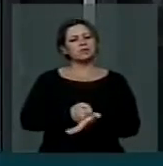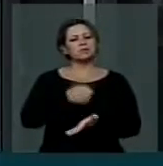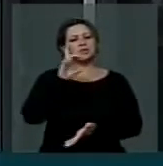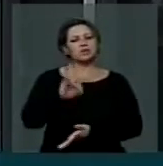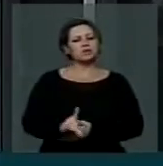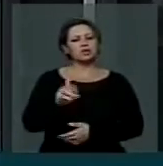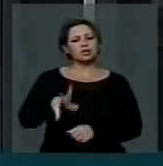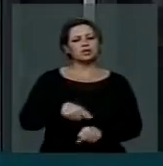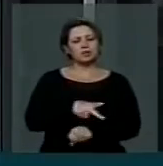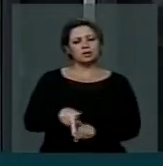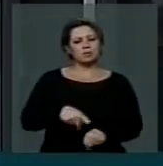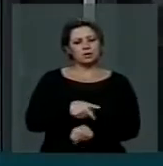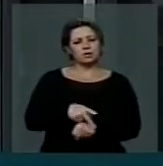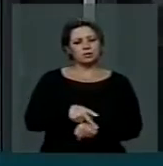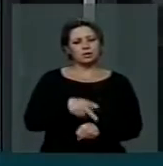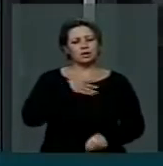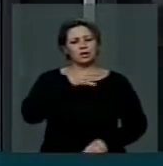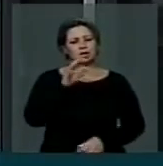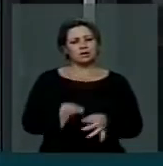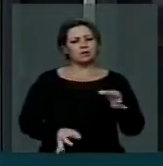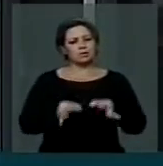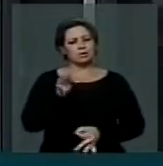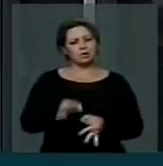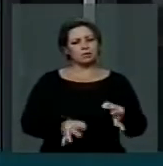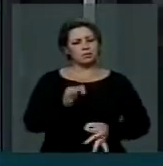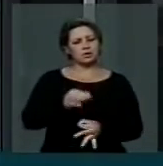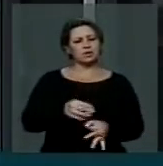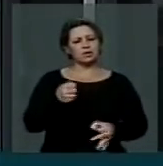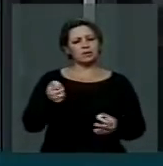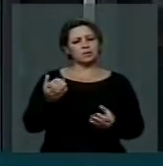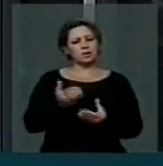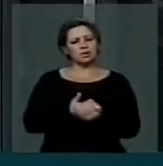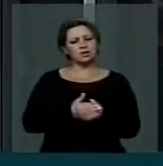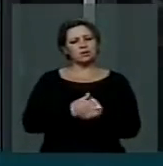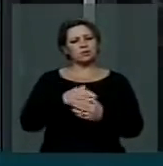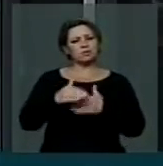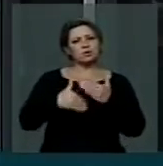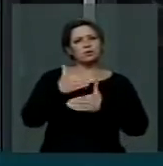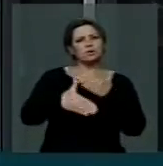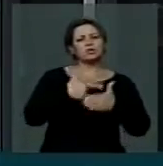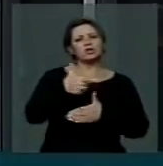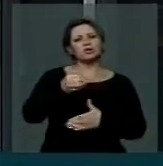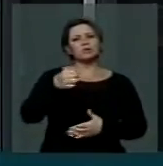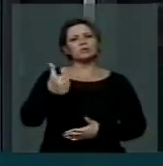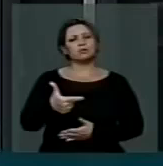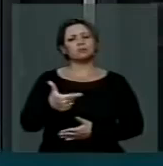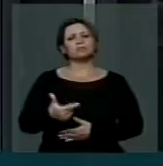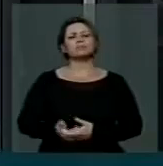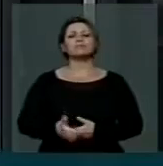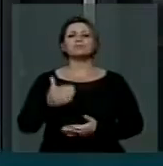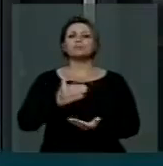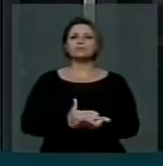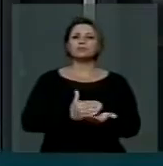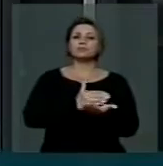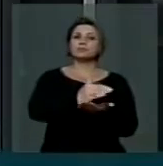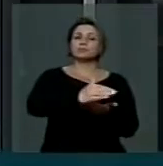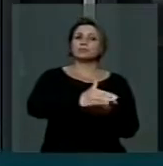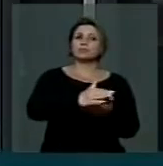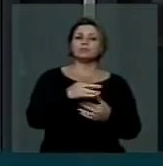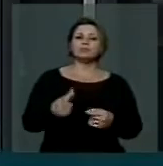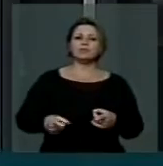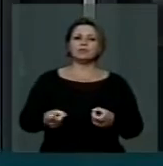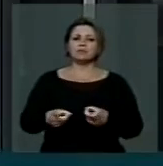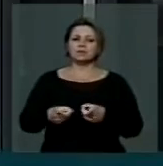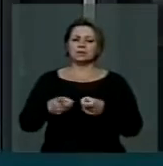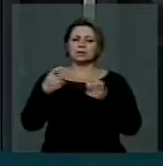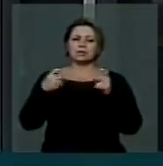penal internacional e o Tribunal Internacional Penal a partir de 2002. Iniciar guerra